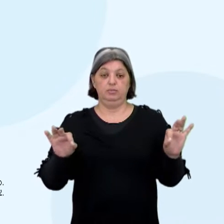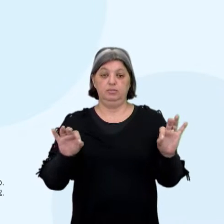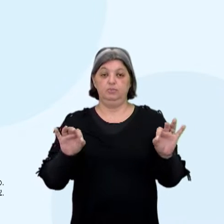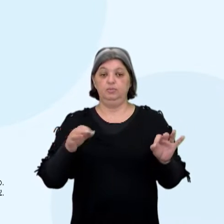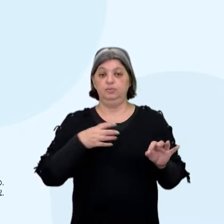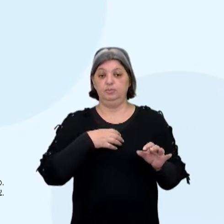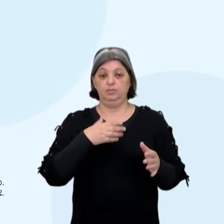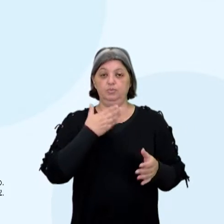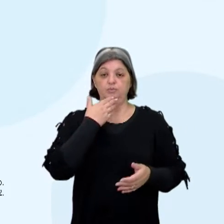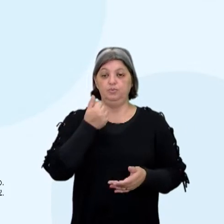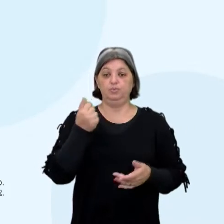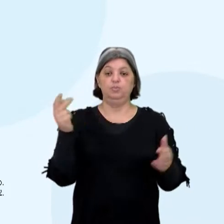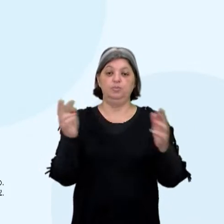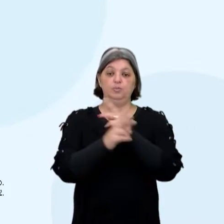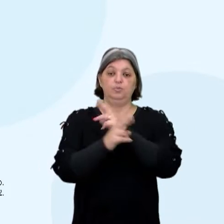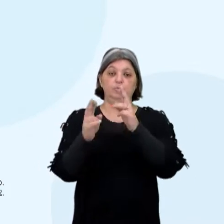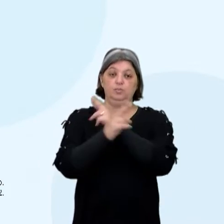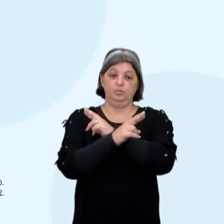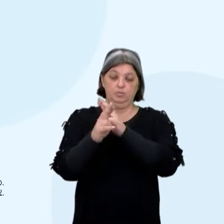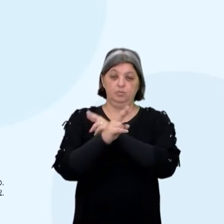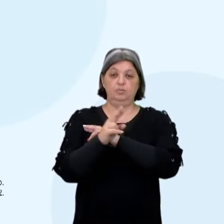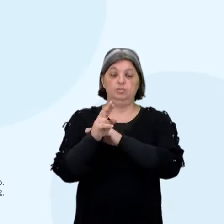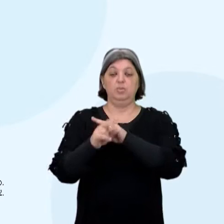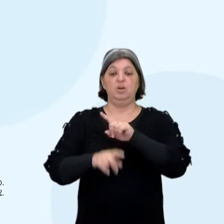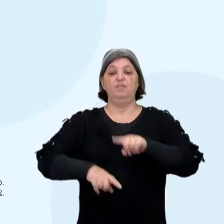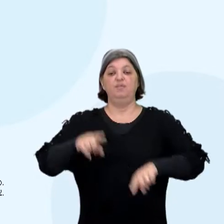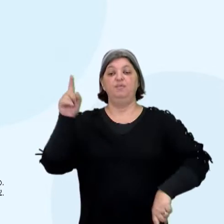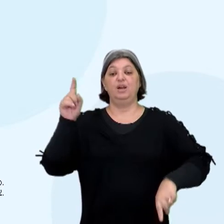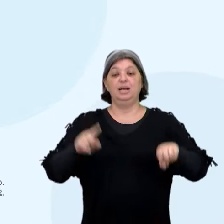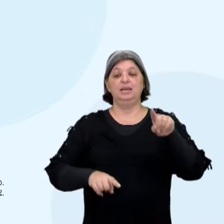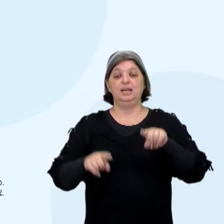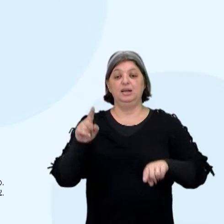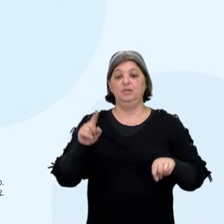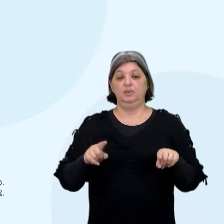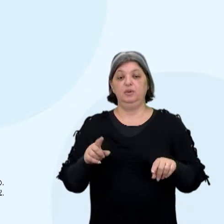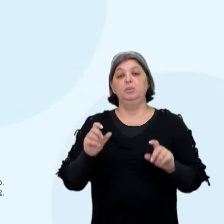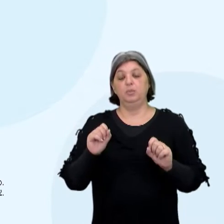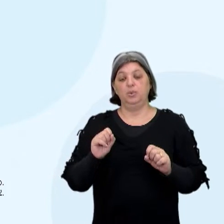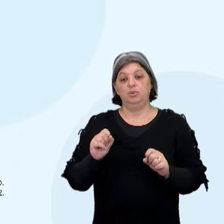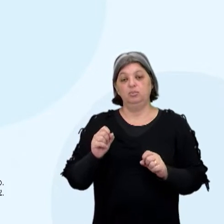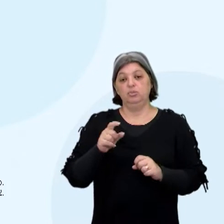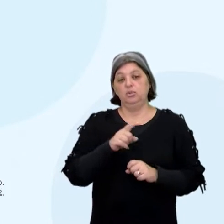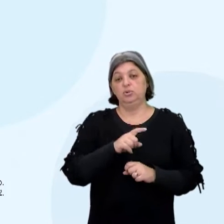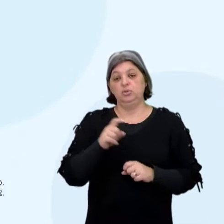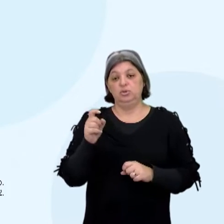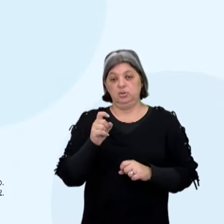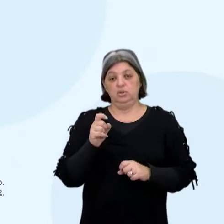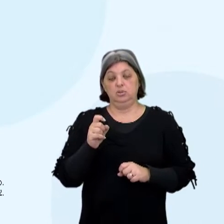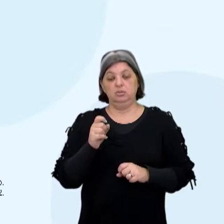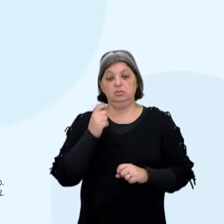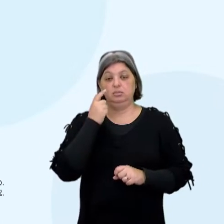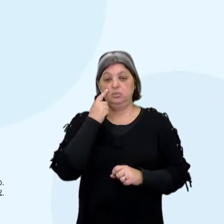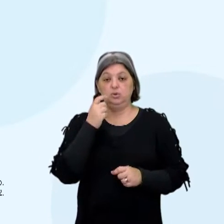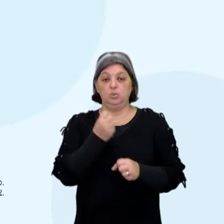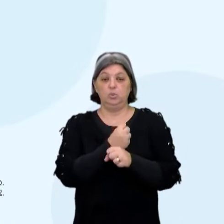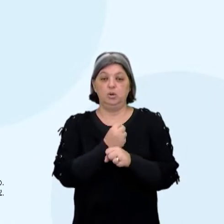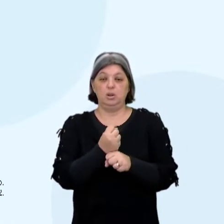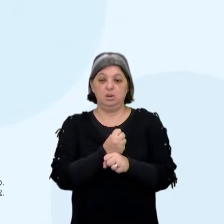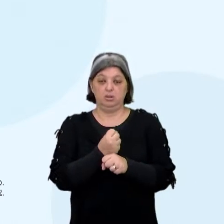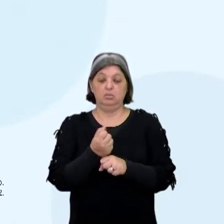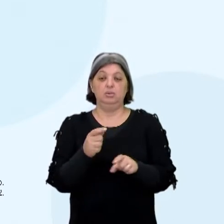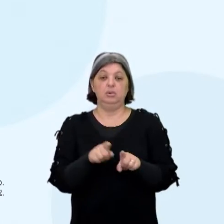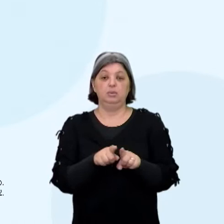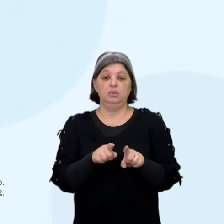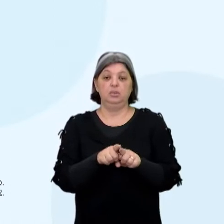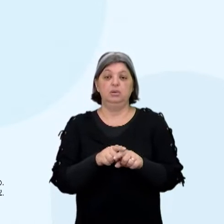descreva a relação entre as variáveis aí, o ano, que a gente vai chamar de x, tá? E a média de alunos por turma,